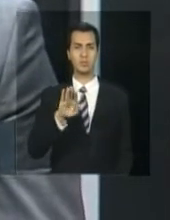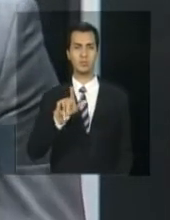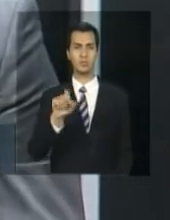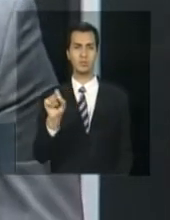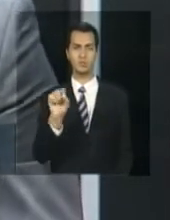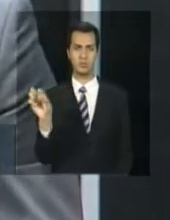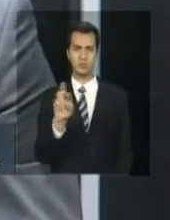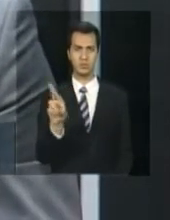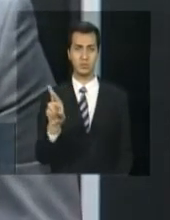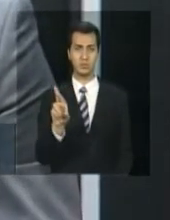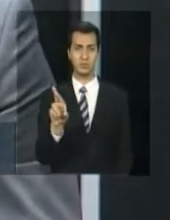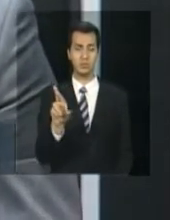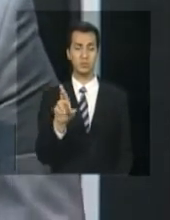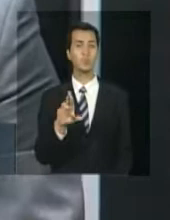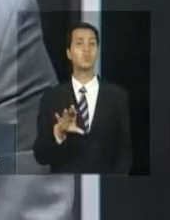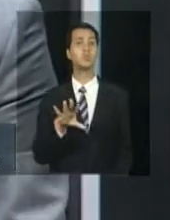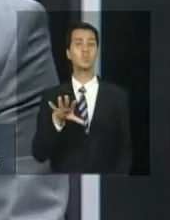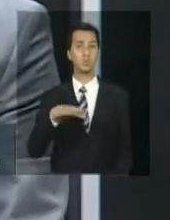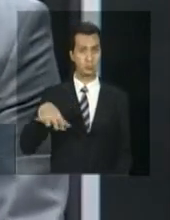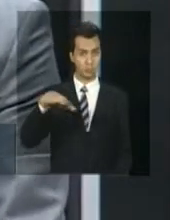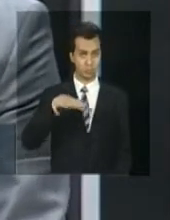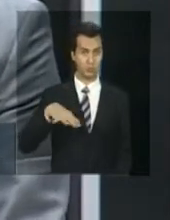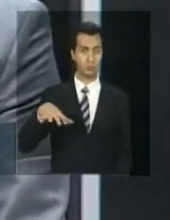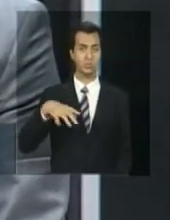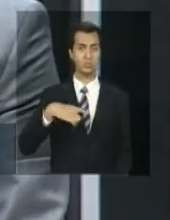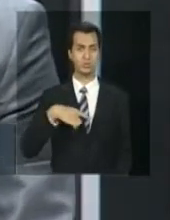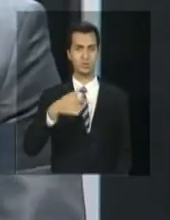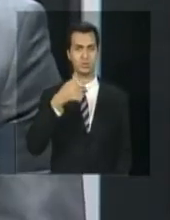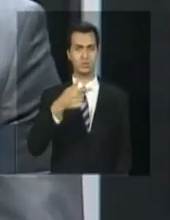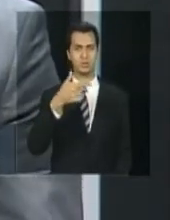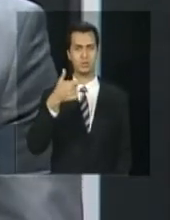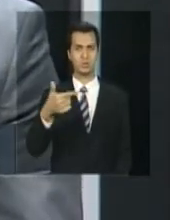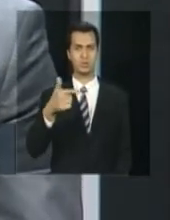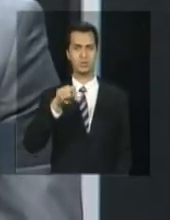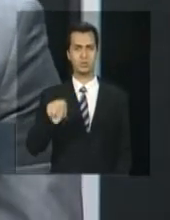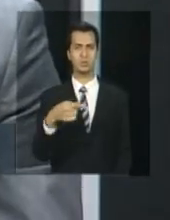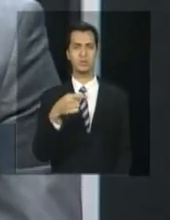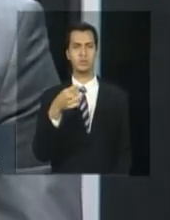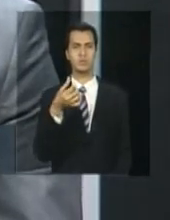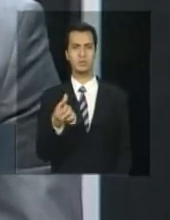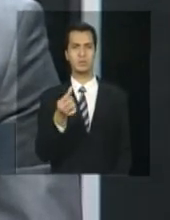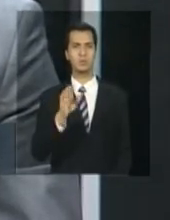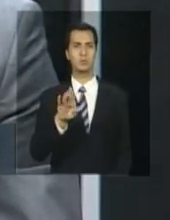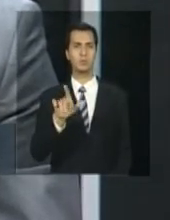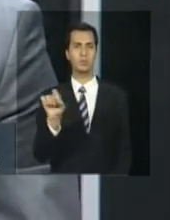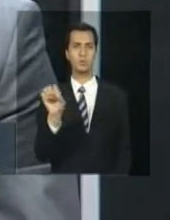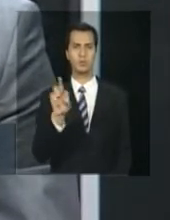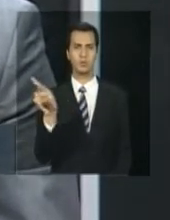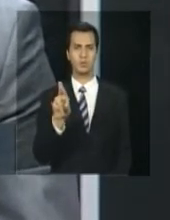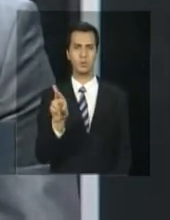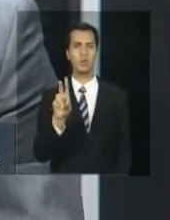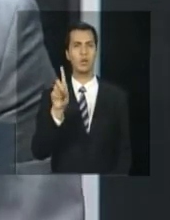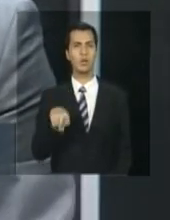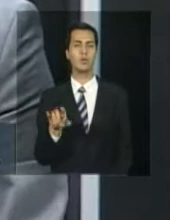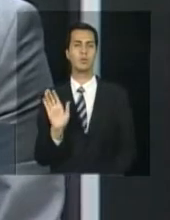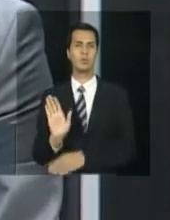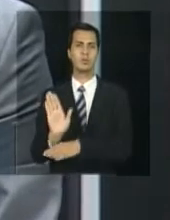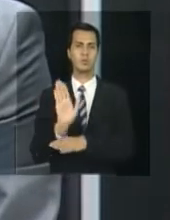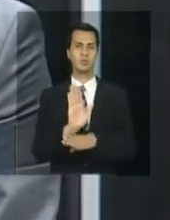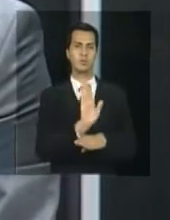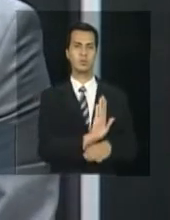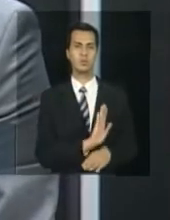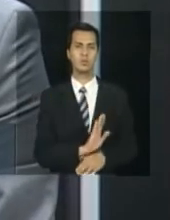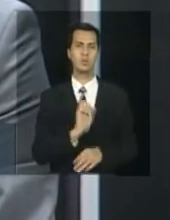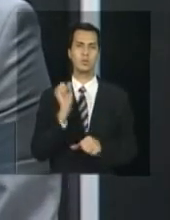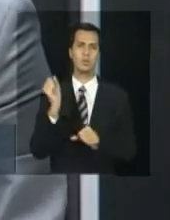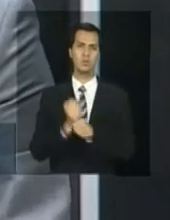bilhões, dos quais 72,6 bilhões para subsidiar a